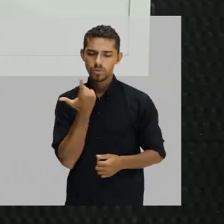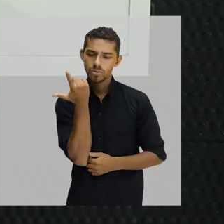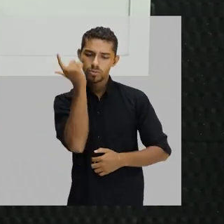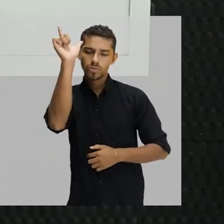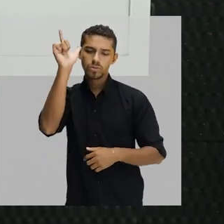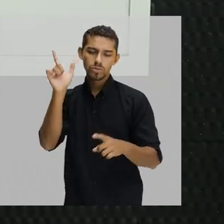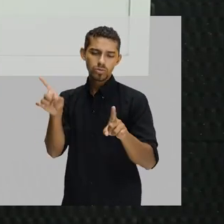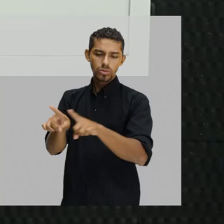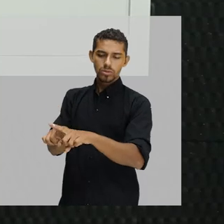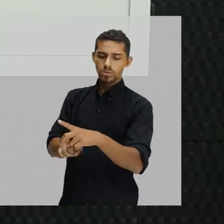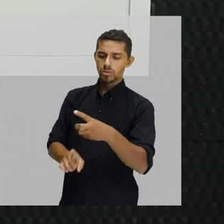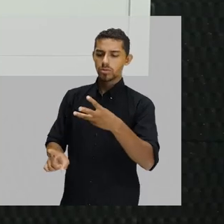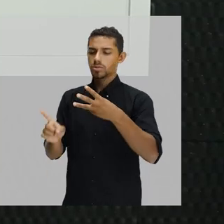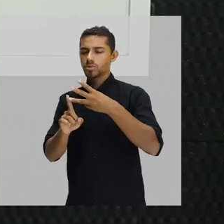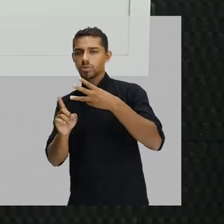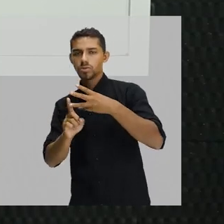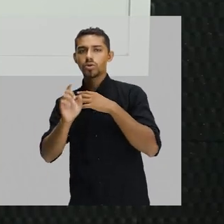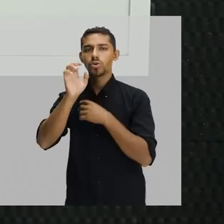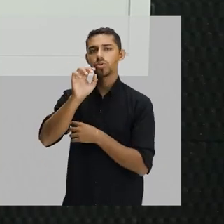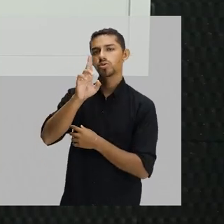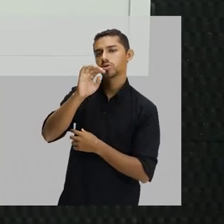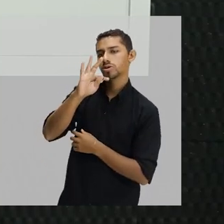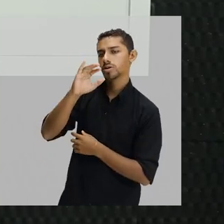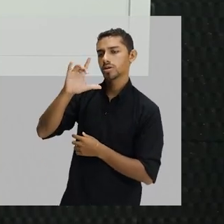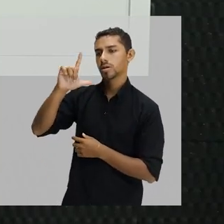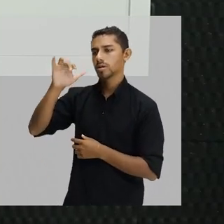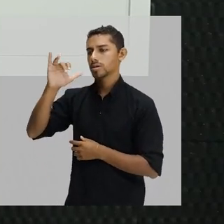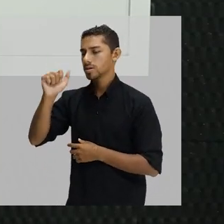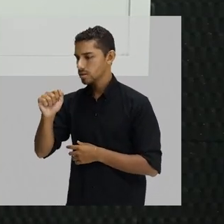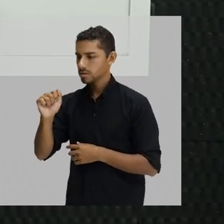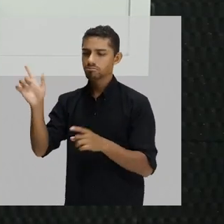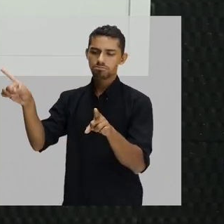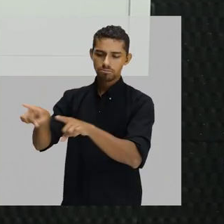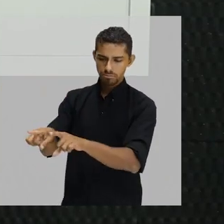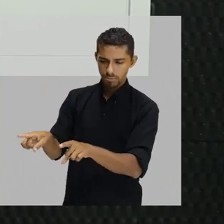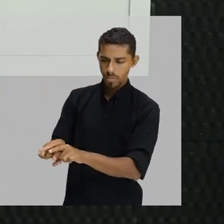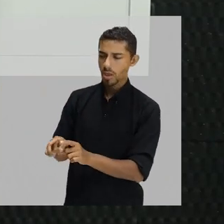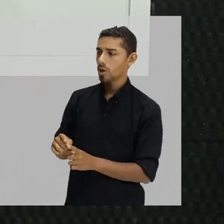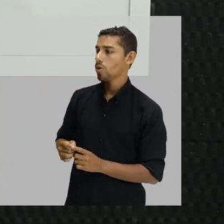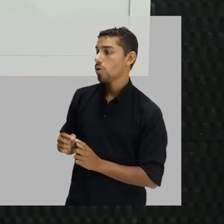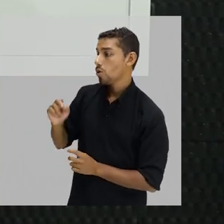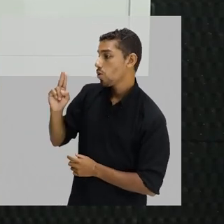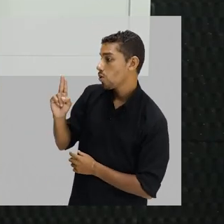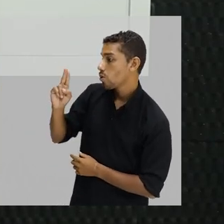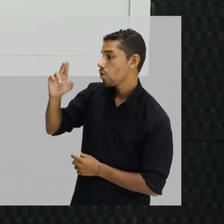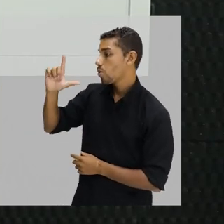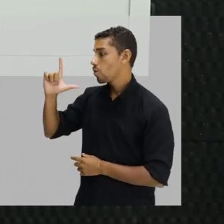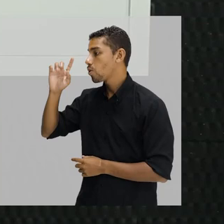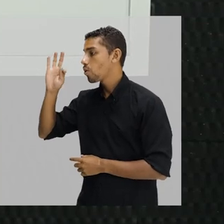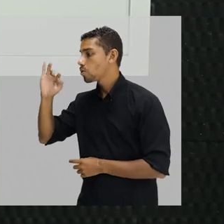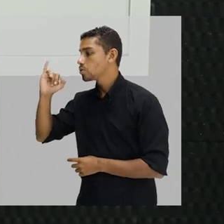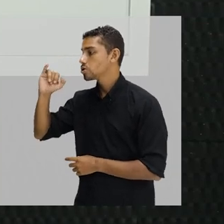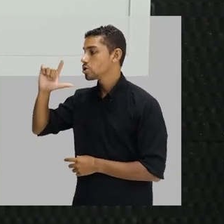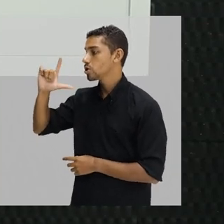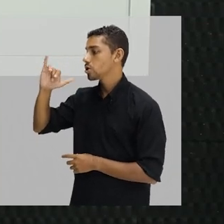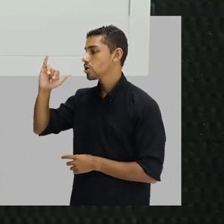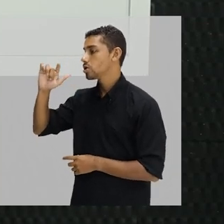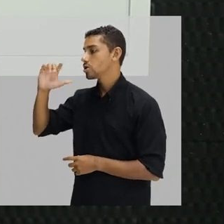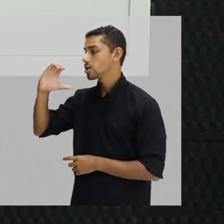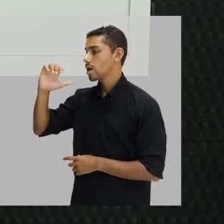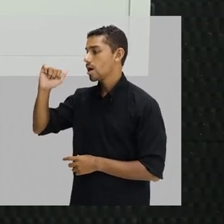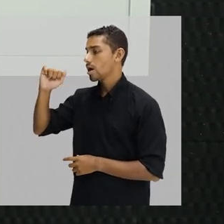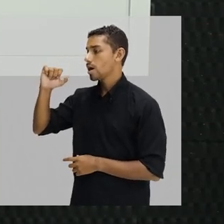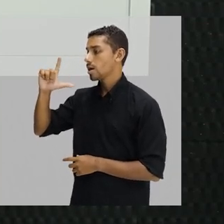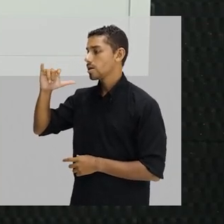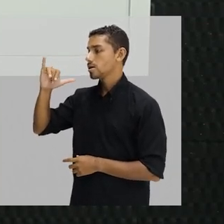utilitarista, por exemplo, Jeremy Bentham, Stuart Mill, que é também uma ética aí que é muito estudada, tem muita gente que escreve sobre isso, muita